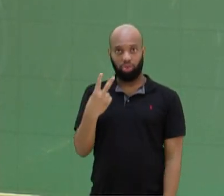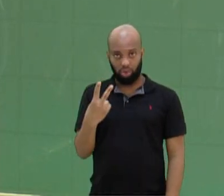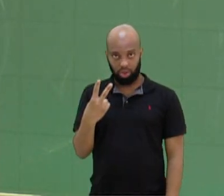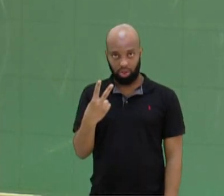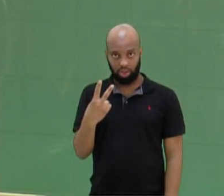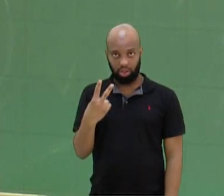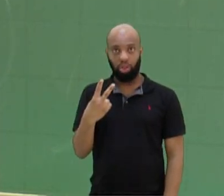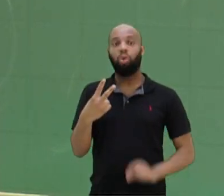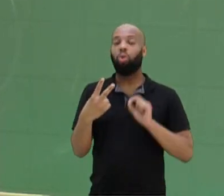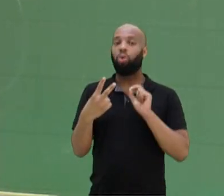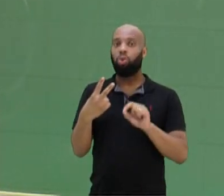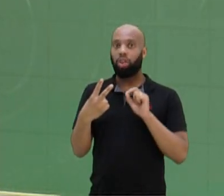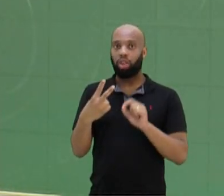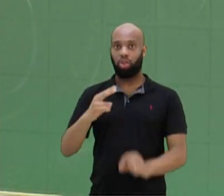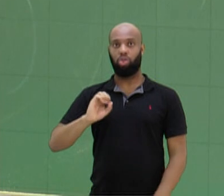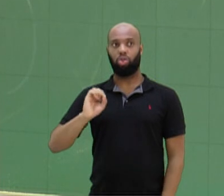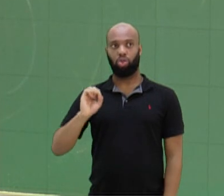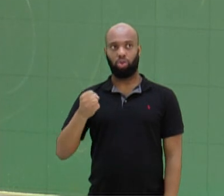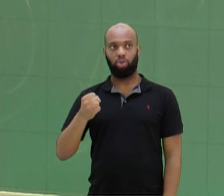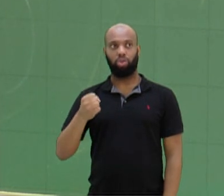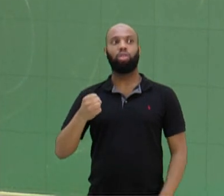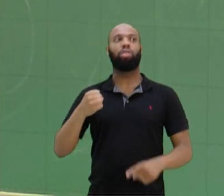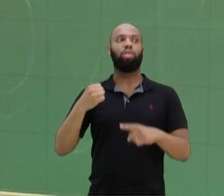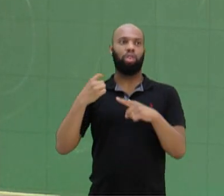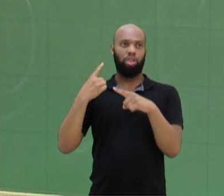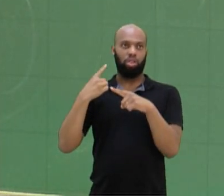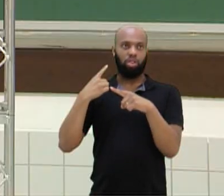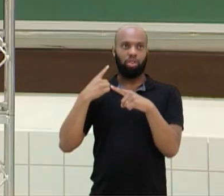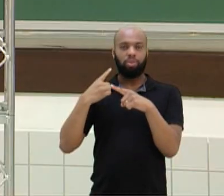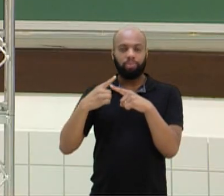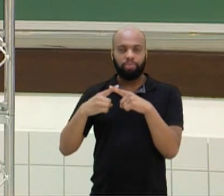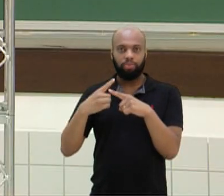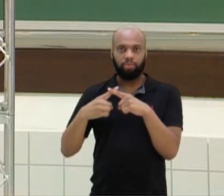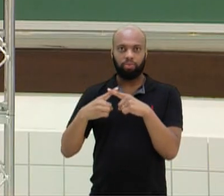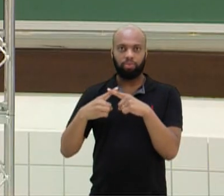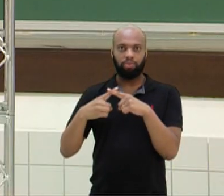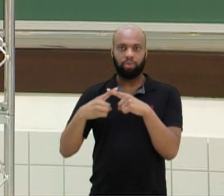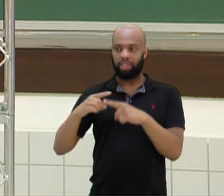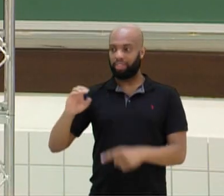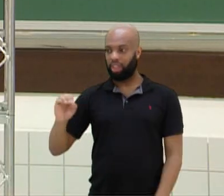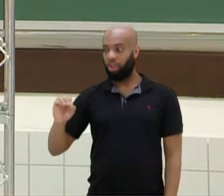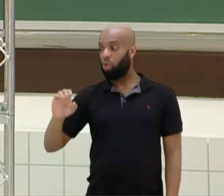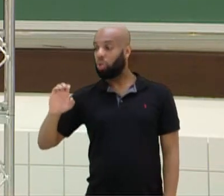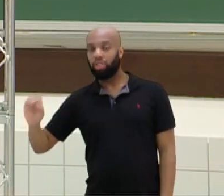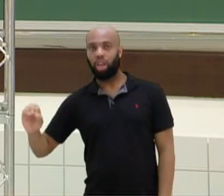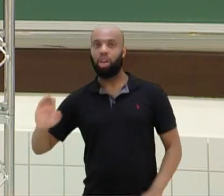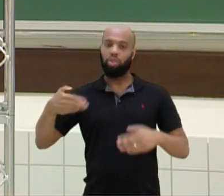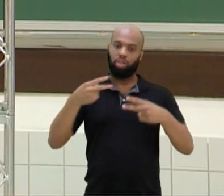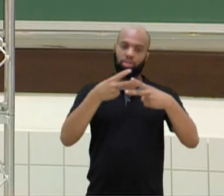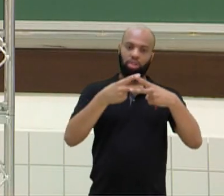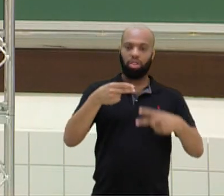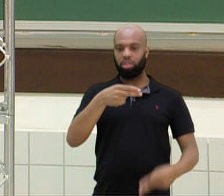meios, menos 2,5, né? Delta, b². Vamos calcular.